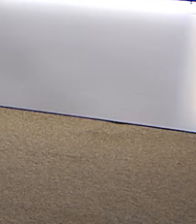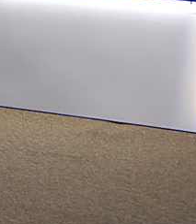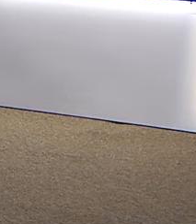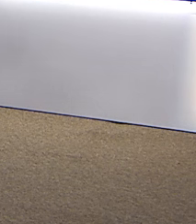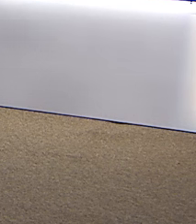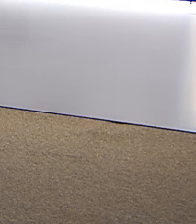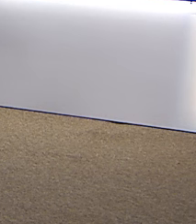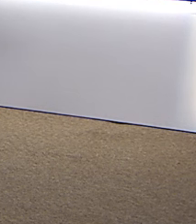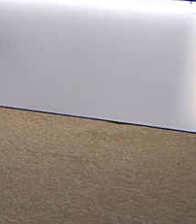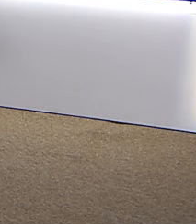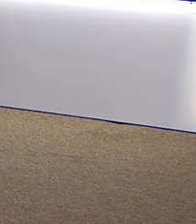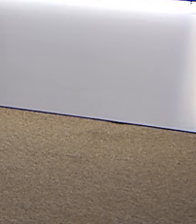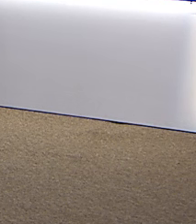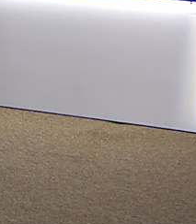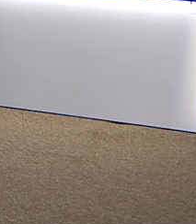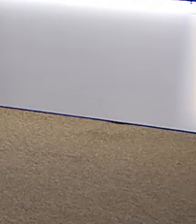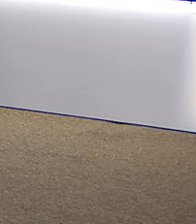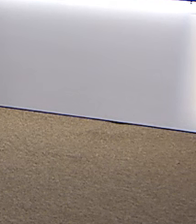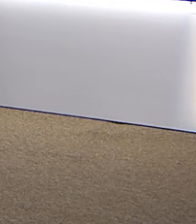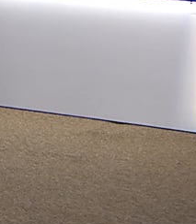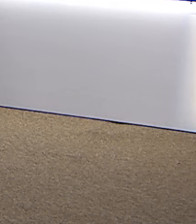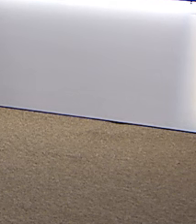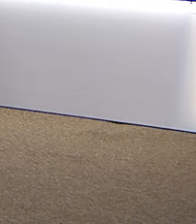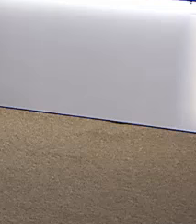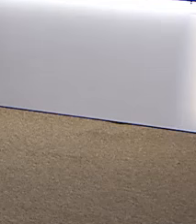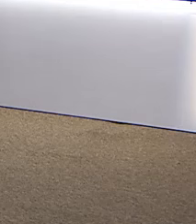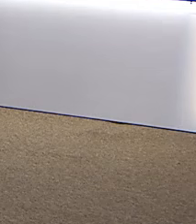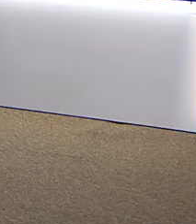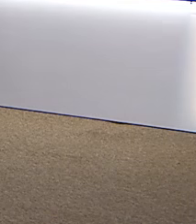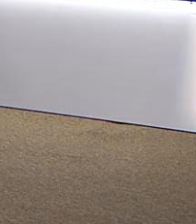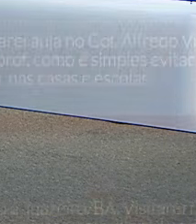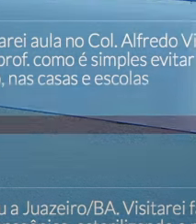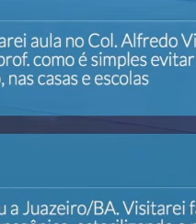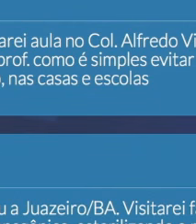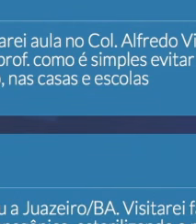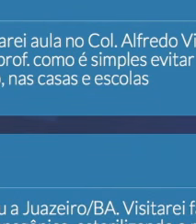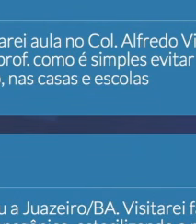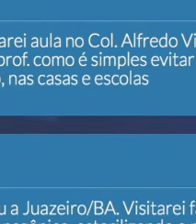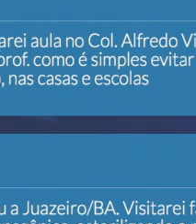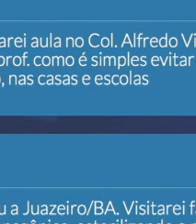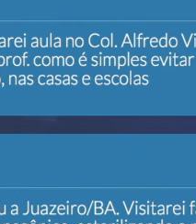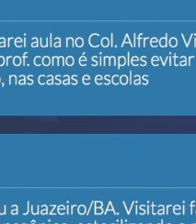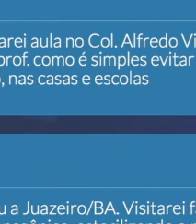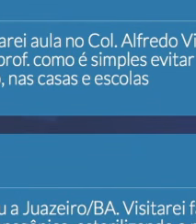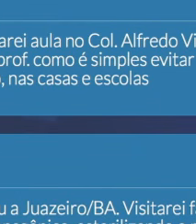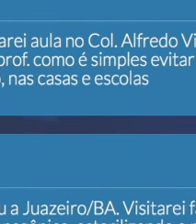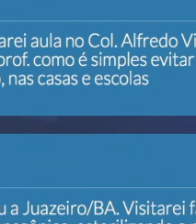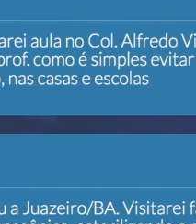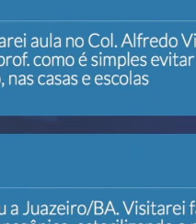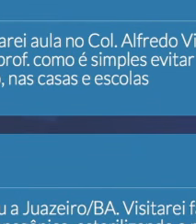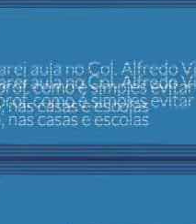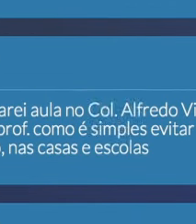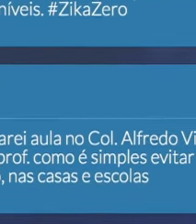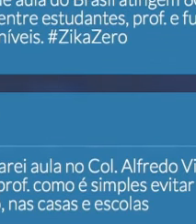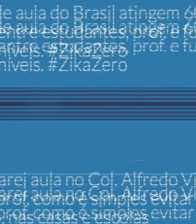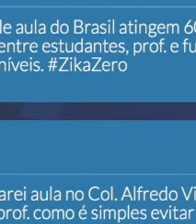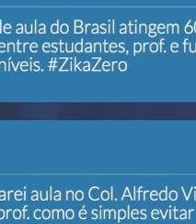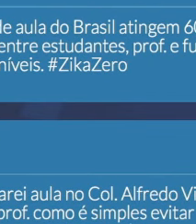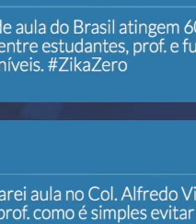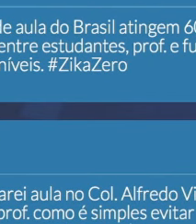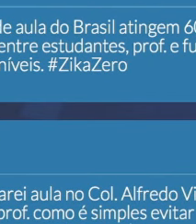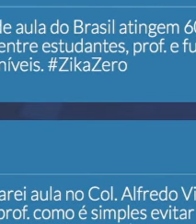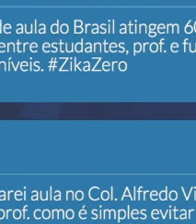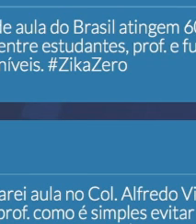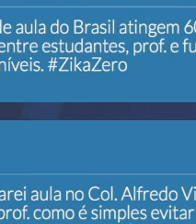salas de aula atingem 60 milhões de brasileiros, estudantes, professores e funcionários de todos os níveis e que é preciso